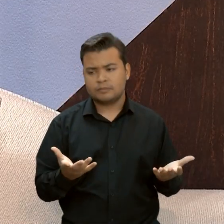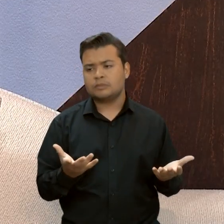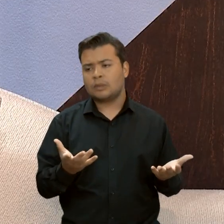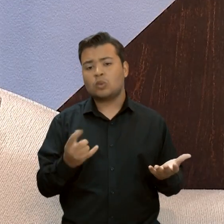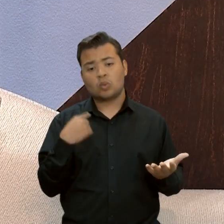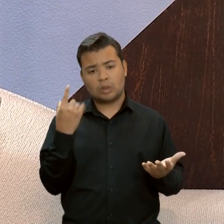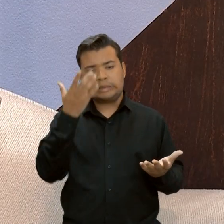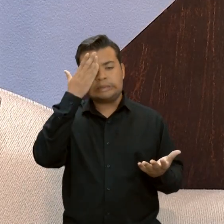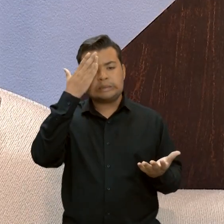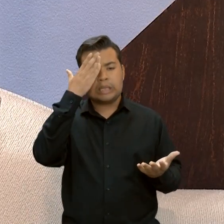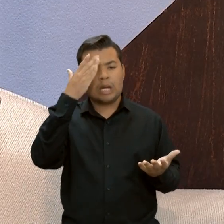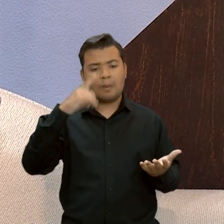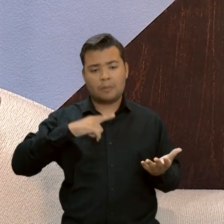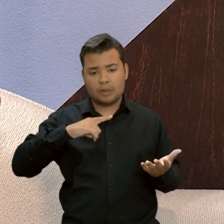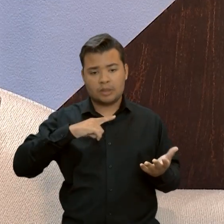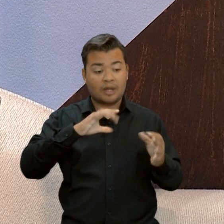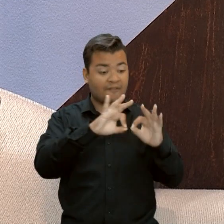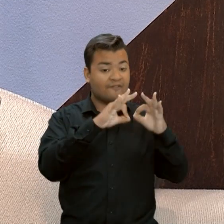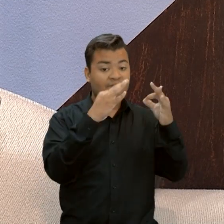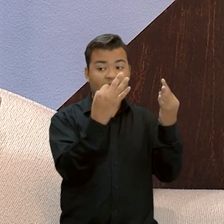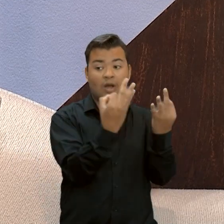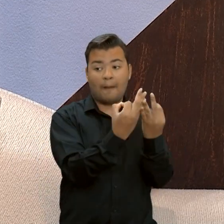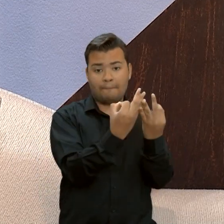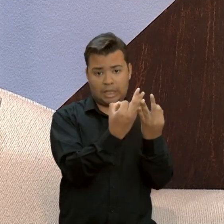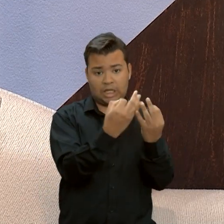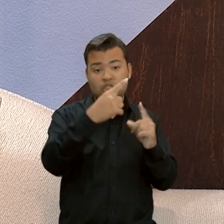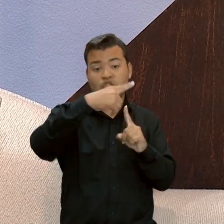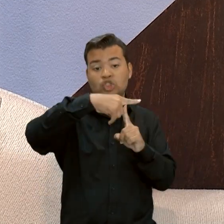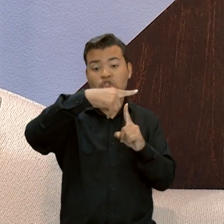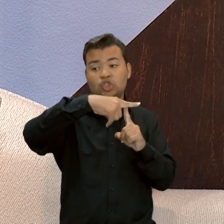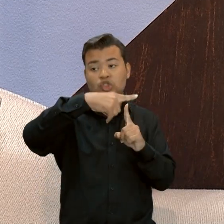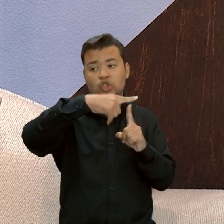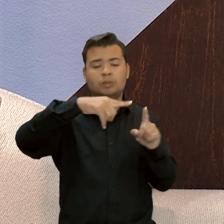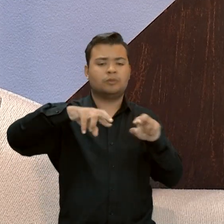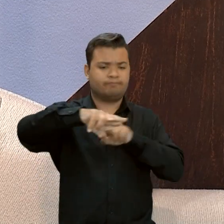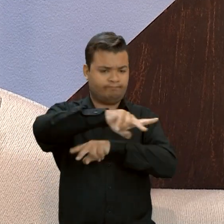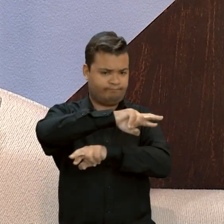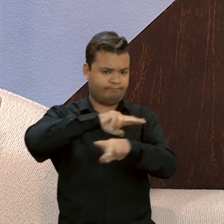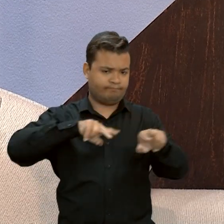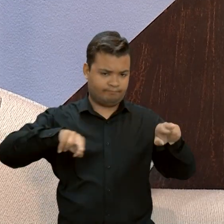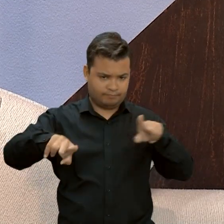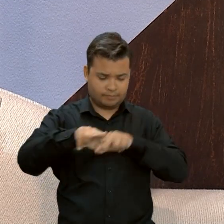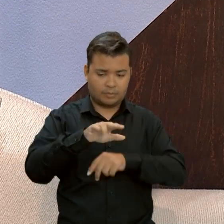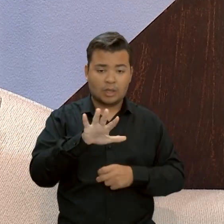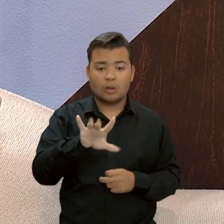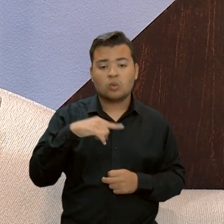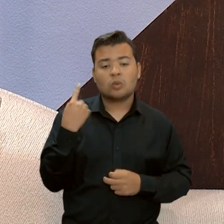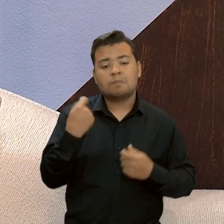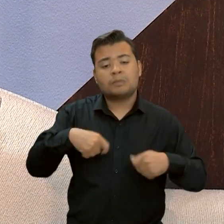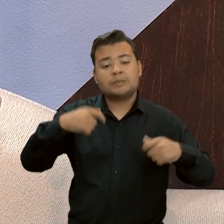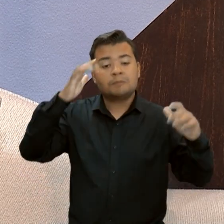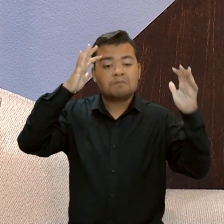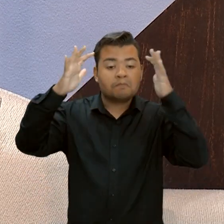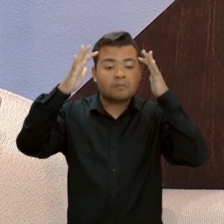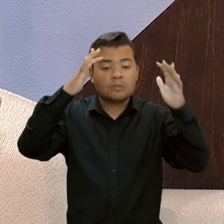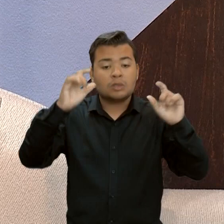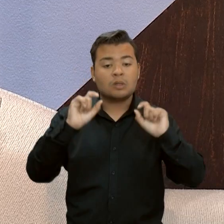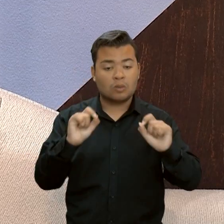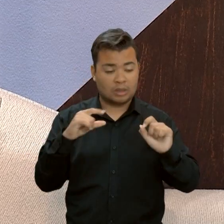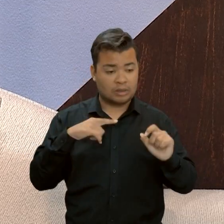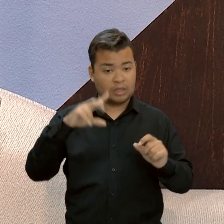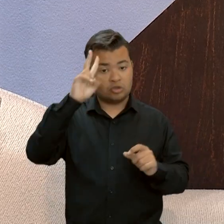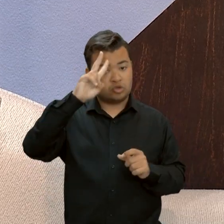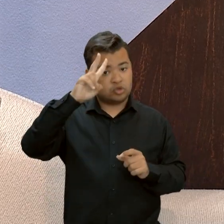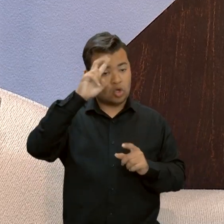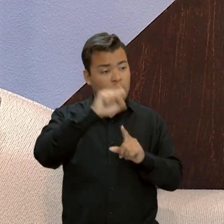várias situações de configuração da família, mas a gente tem que pensar todas essas questões situadas num contexto